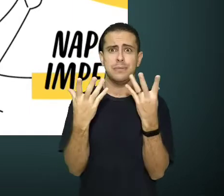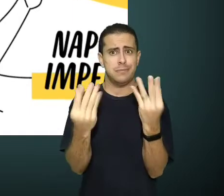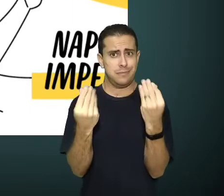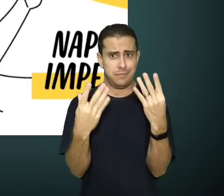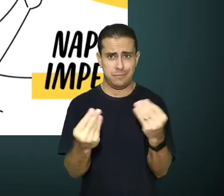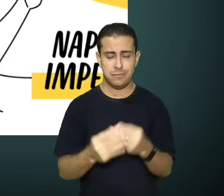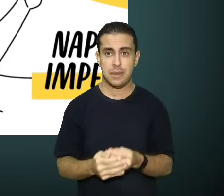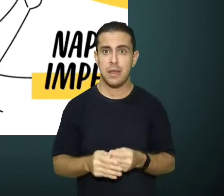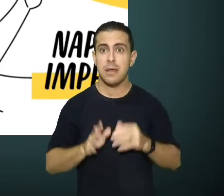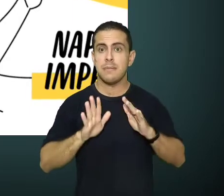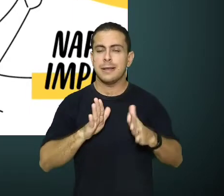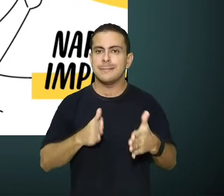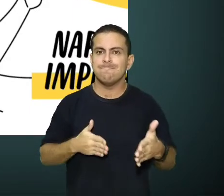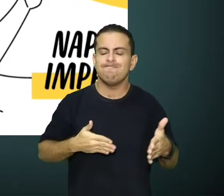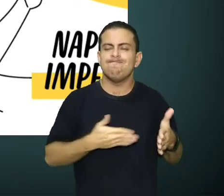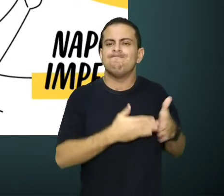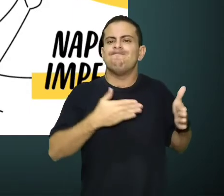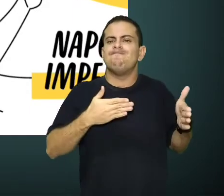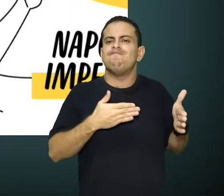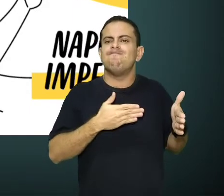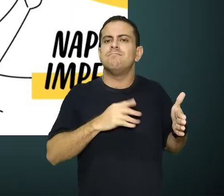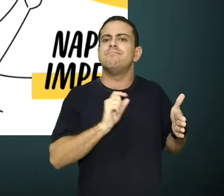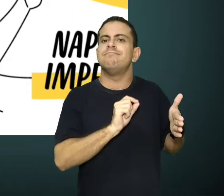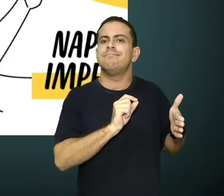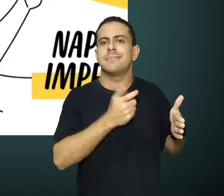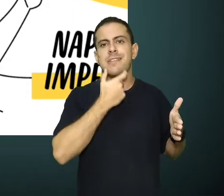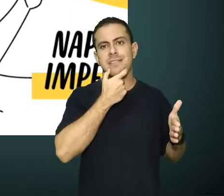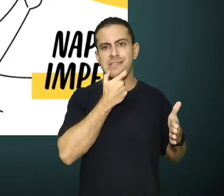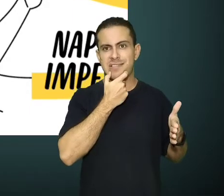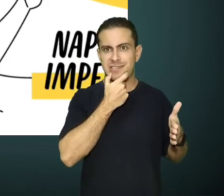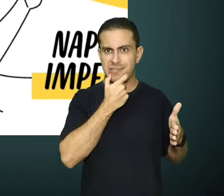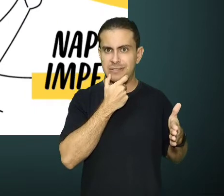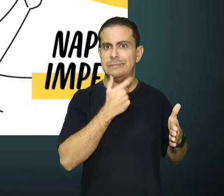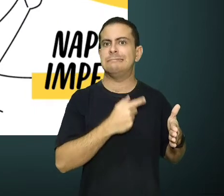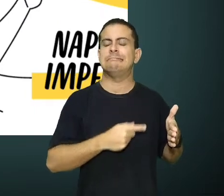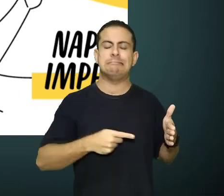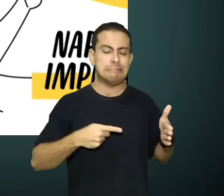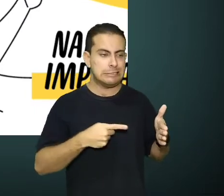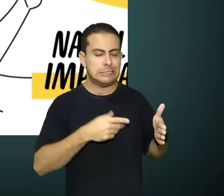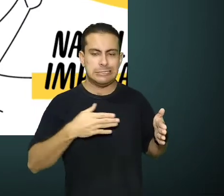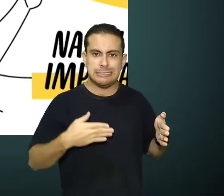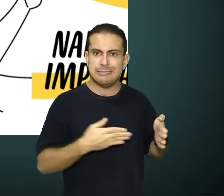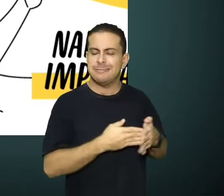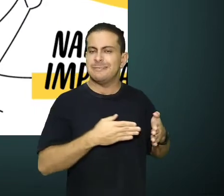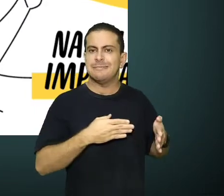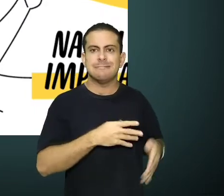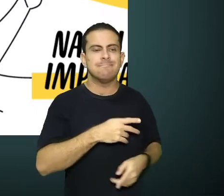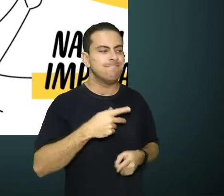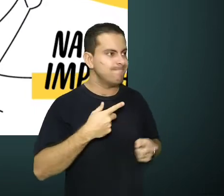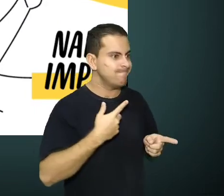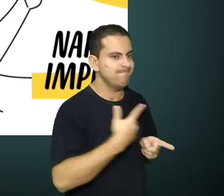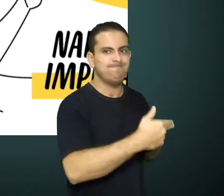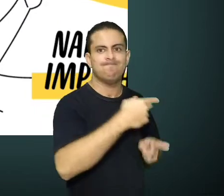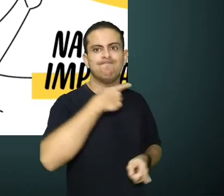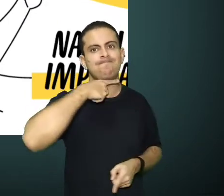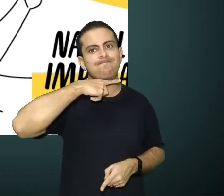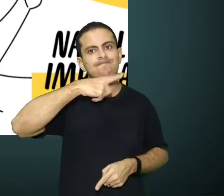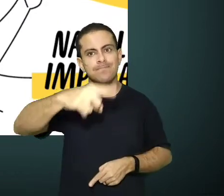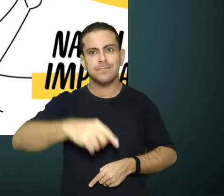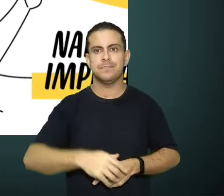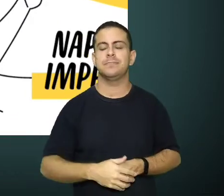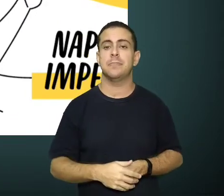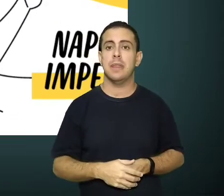não, viu? Mas Napoleão esbarrou na Inglaterra, que se tornou o maior calcanhar de Aquiles do seu